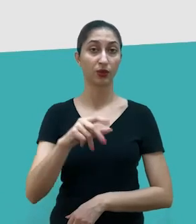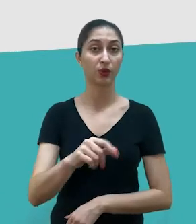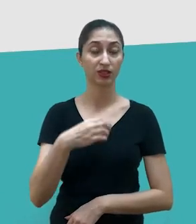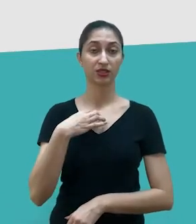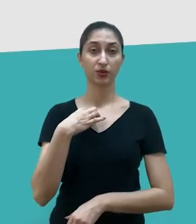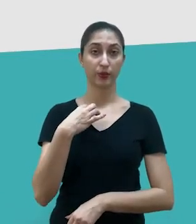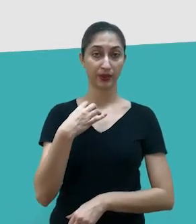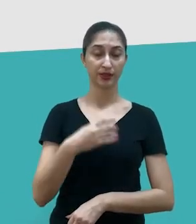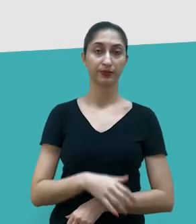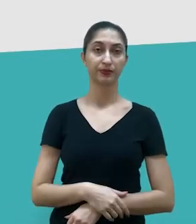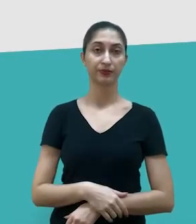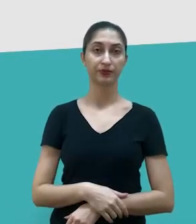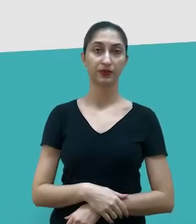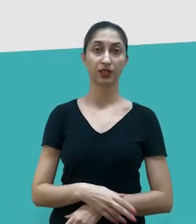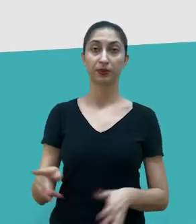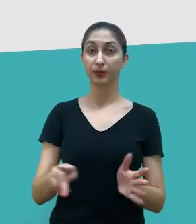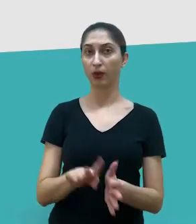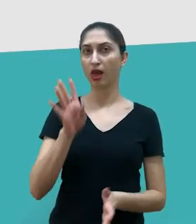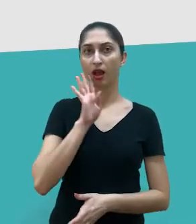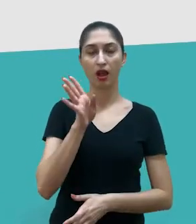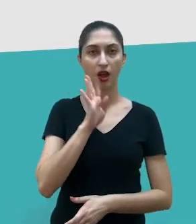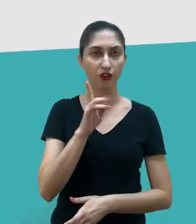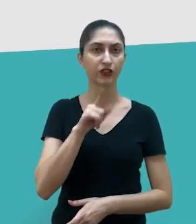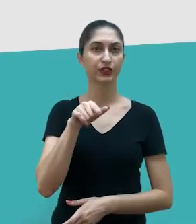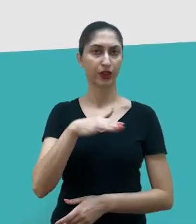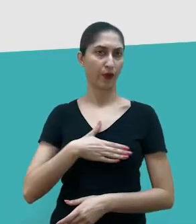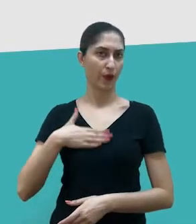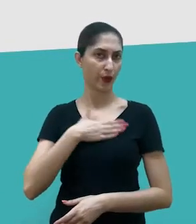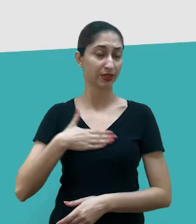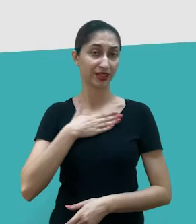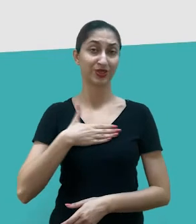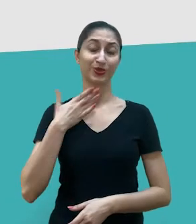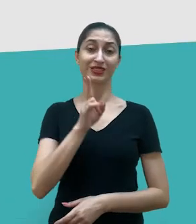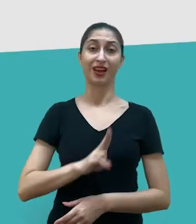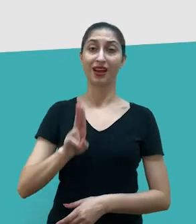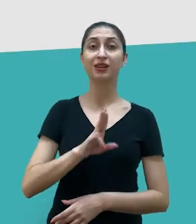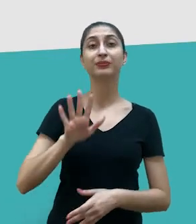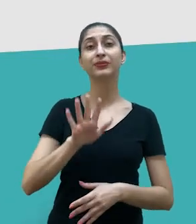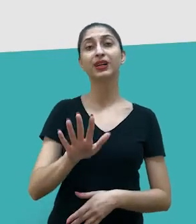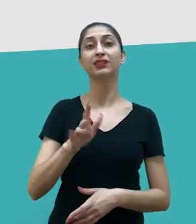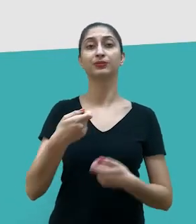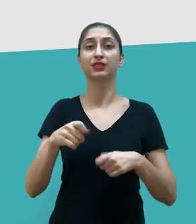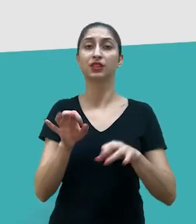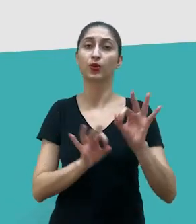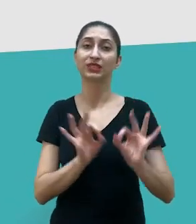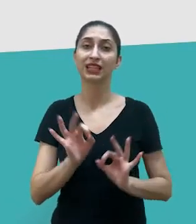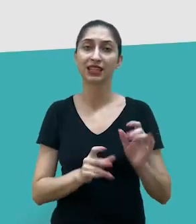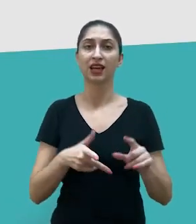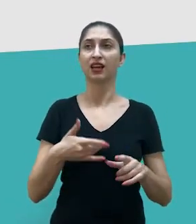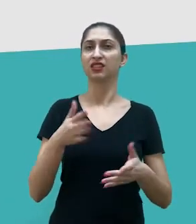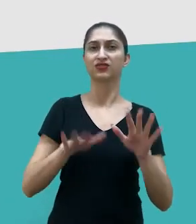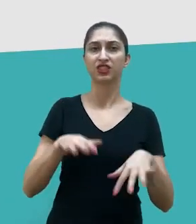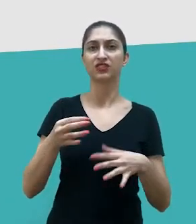roupas que são muito legais, você ainda gosta de usar, mas precisam de algum tipo de reparo. Está